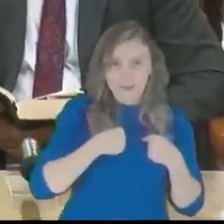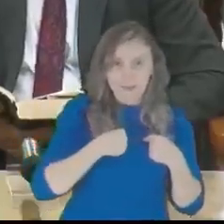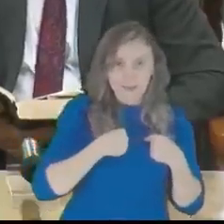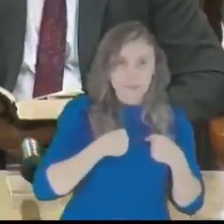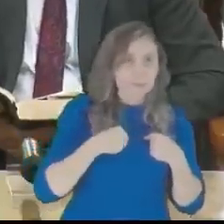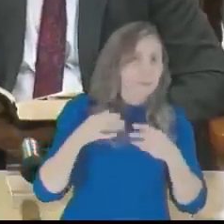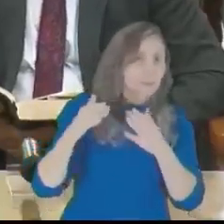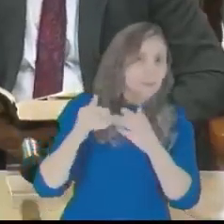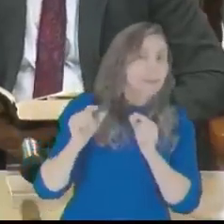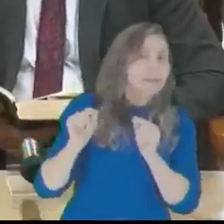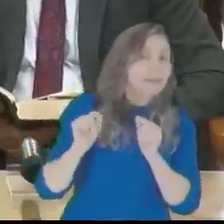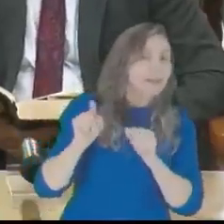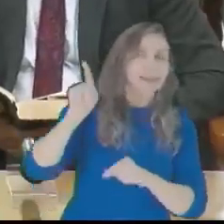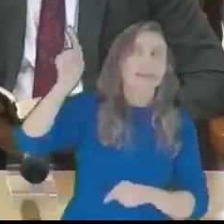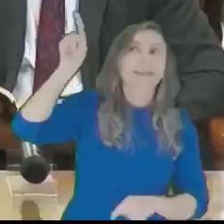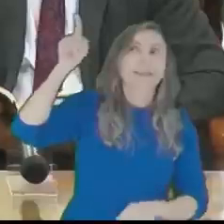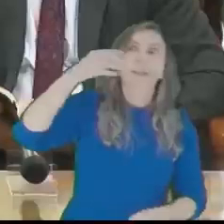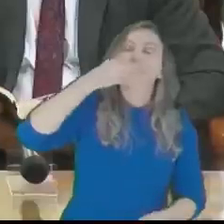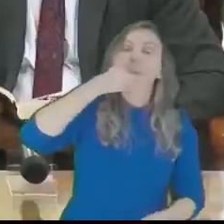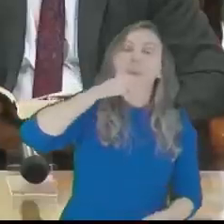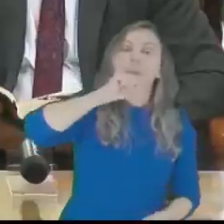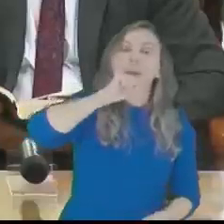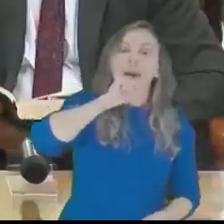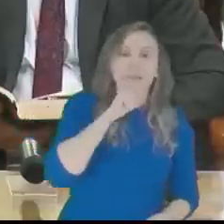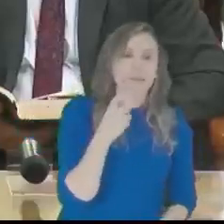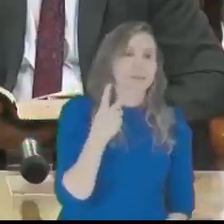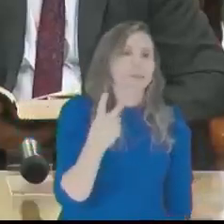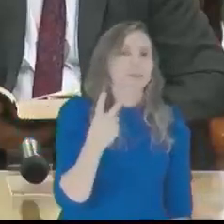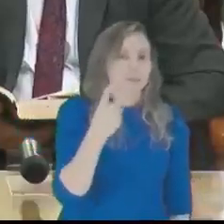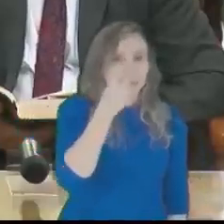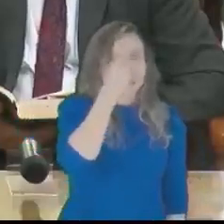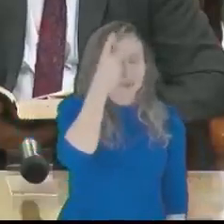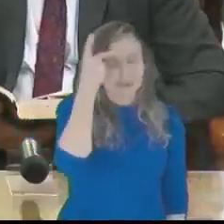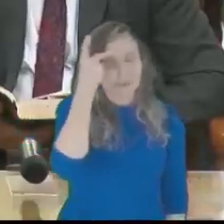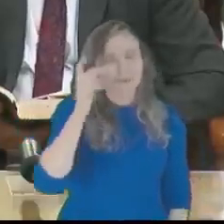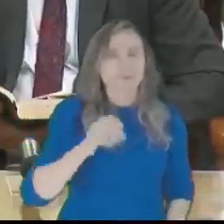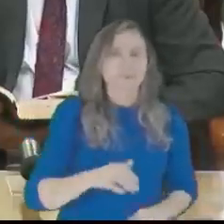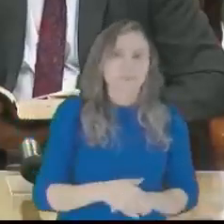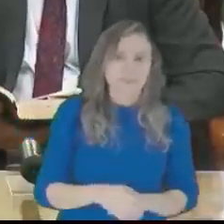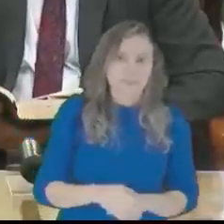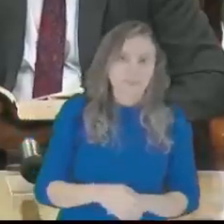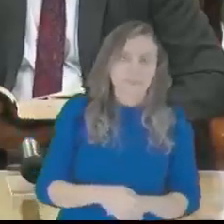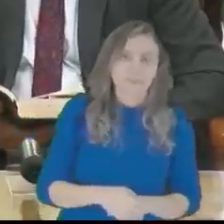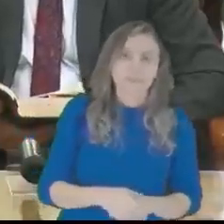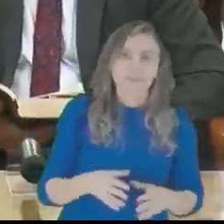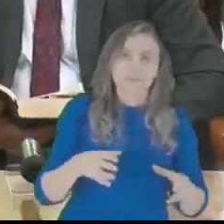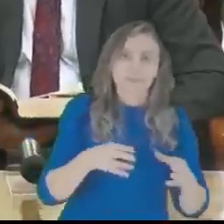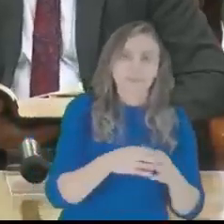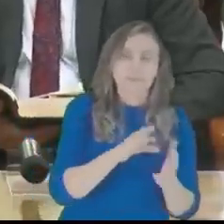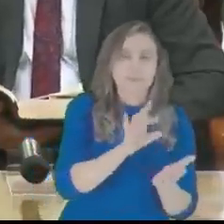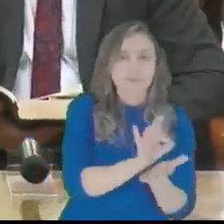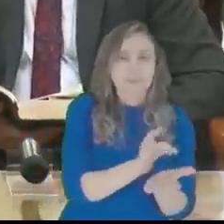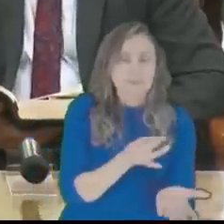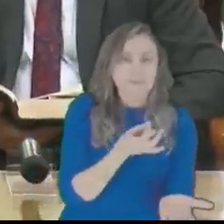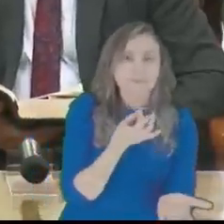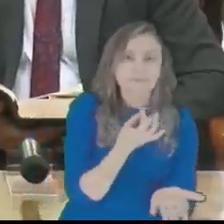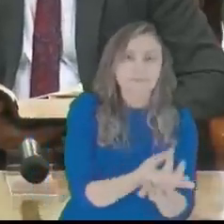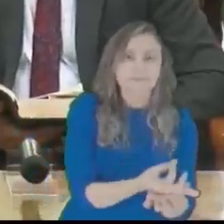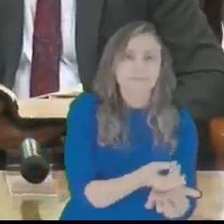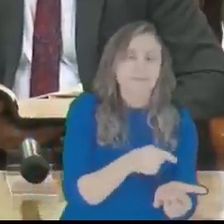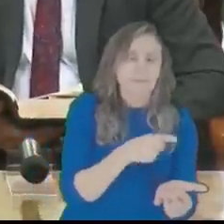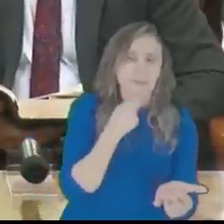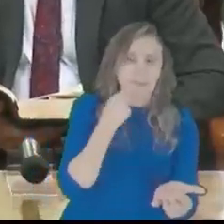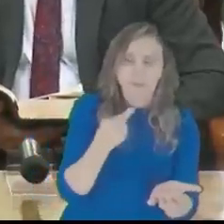rogarei a quem? Ao Pai. Ao Pai. Já tem 2 pessoas aí. Os hereges negam a Trindade. Ah, não tem o